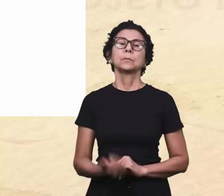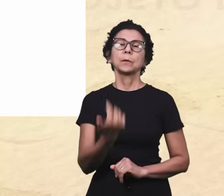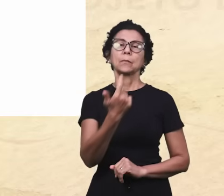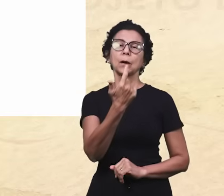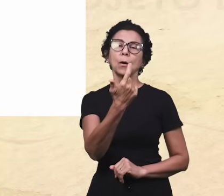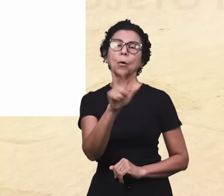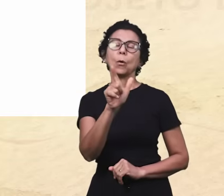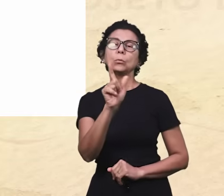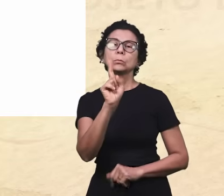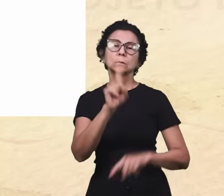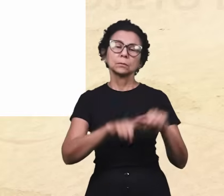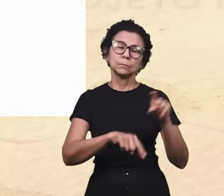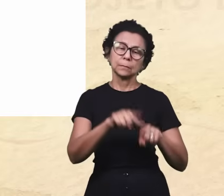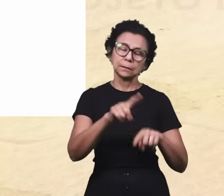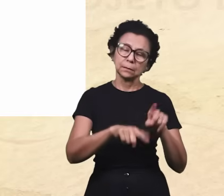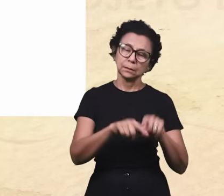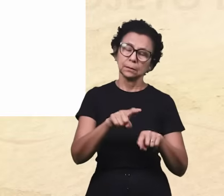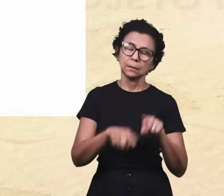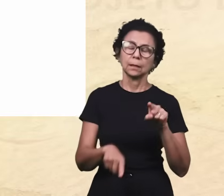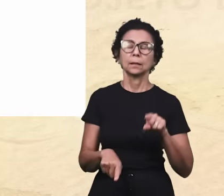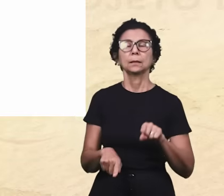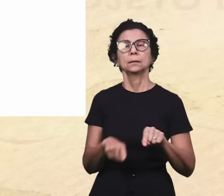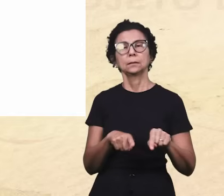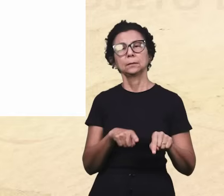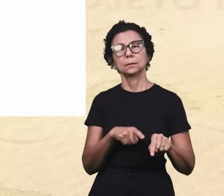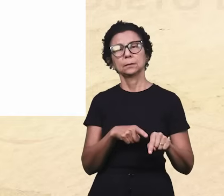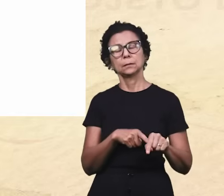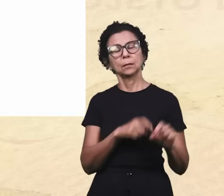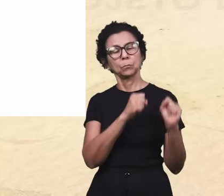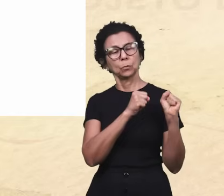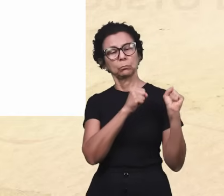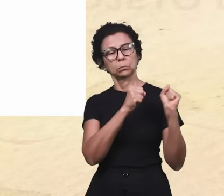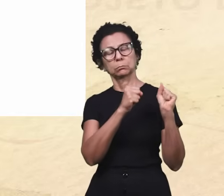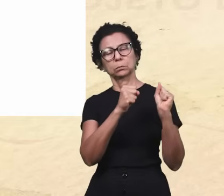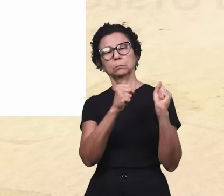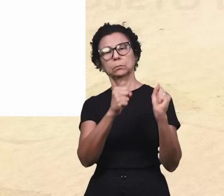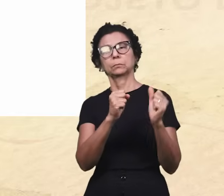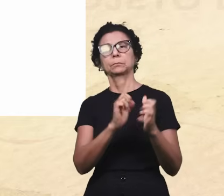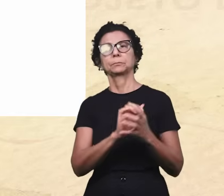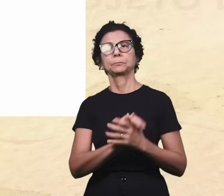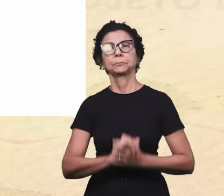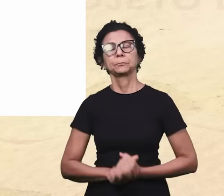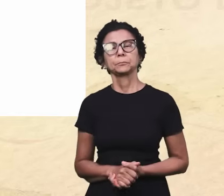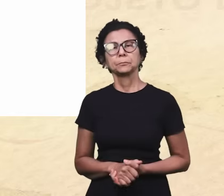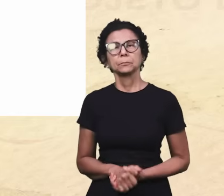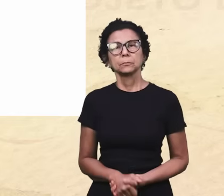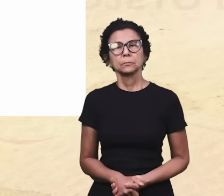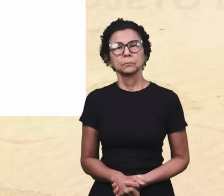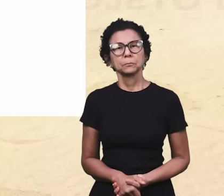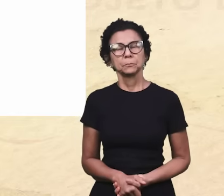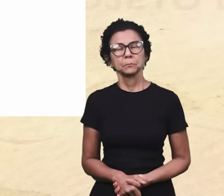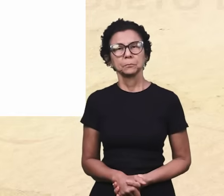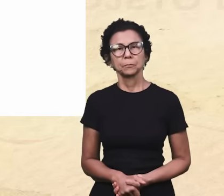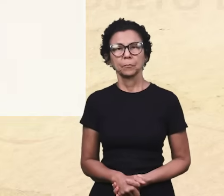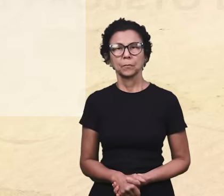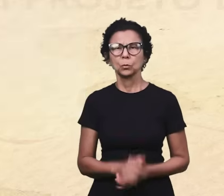esquadrão de Efraim, que é aquelas três que ficavam no fundo. Saiu. E agora chegamos onde nós